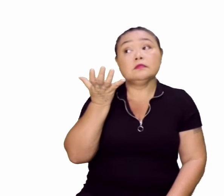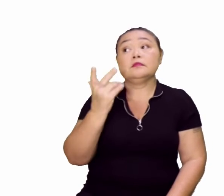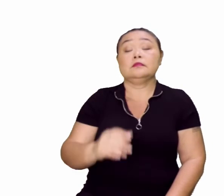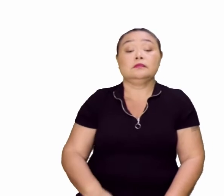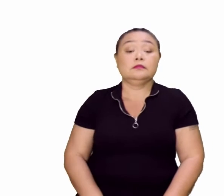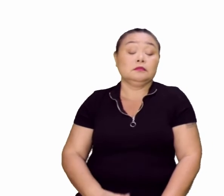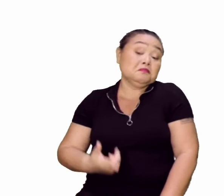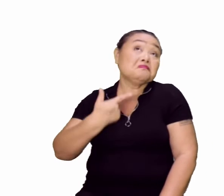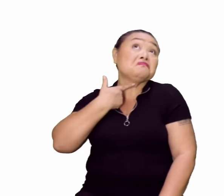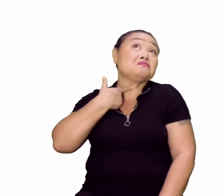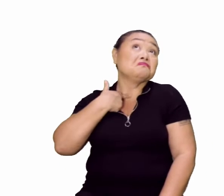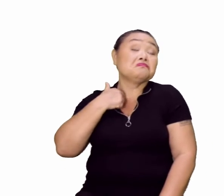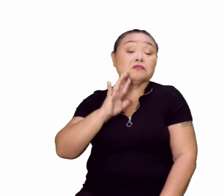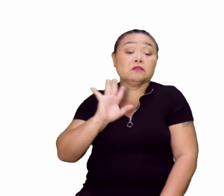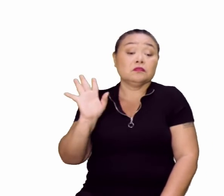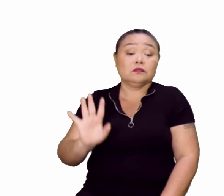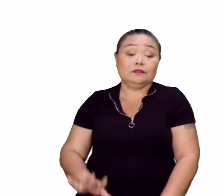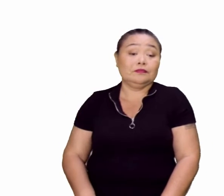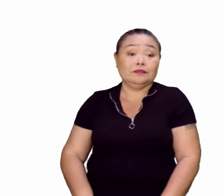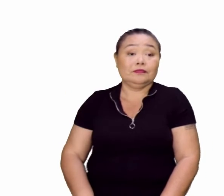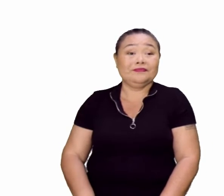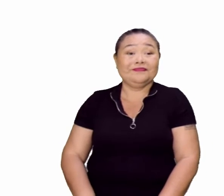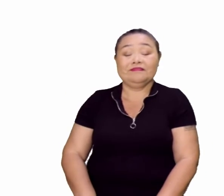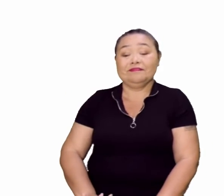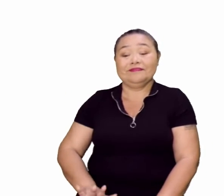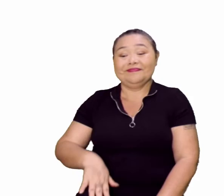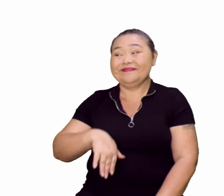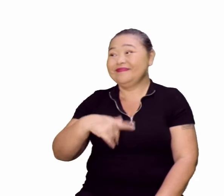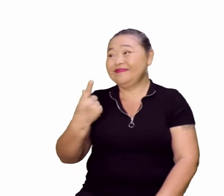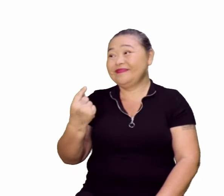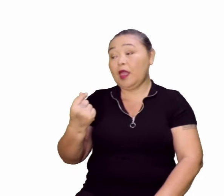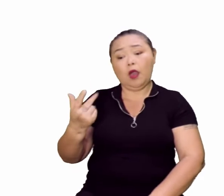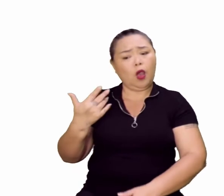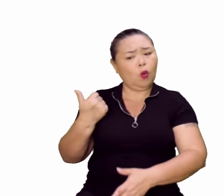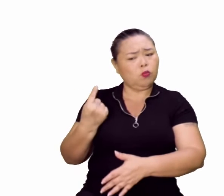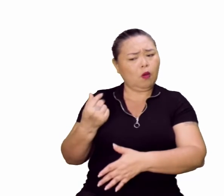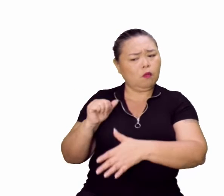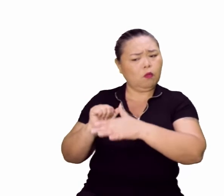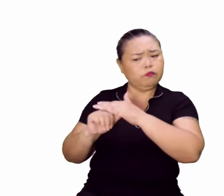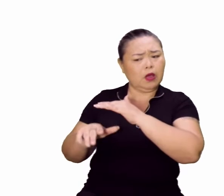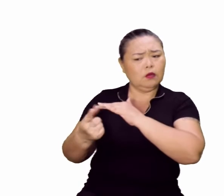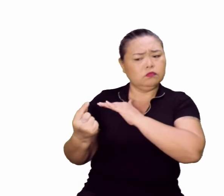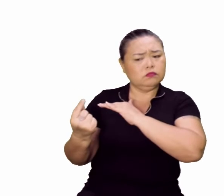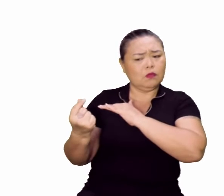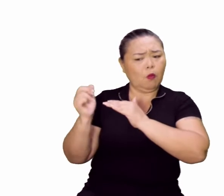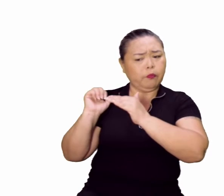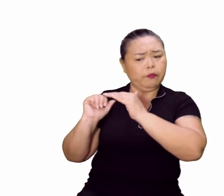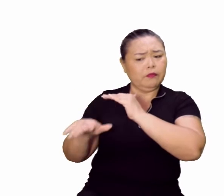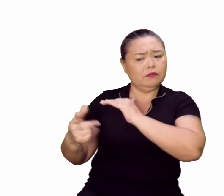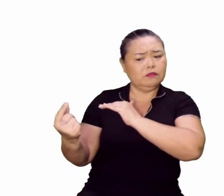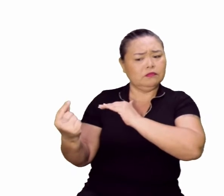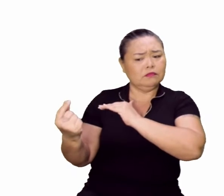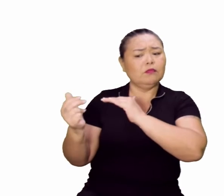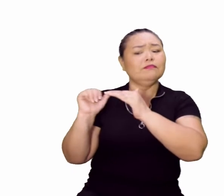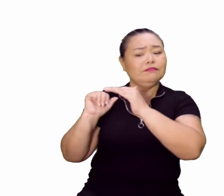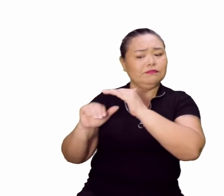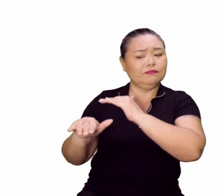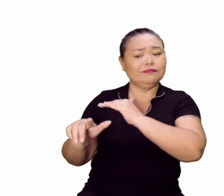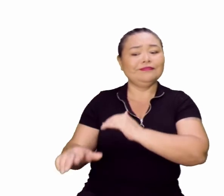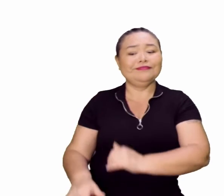Isso. Por minha vontade. Isso, você tá buiado, né? Tá cheio da grana, tá buiado, como é que é? Tá buiado. Tá